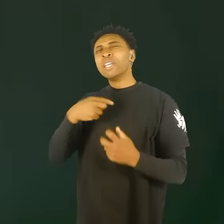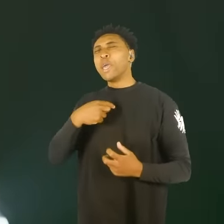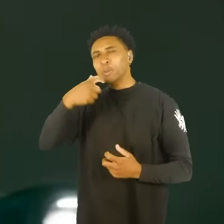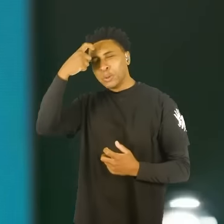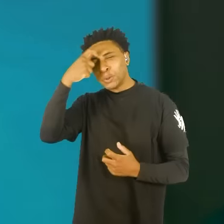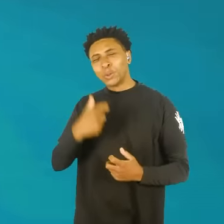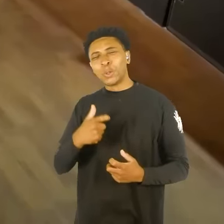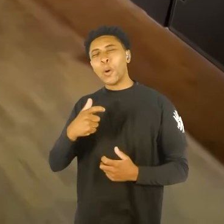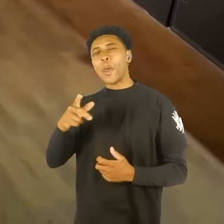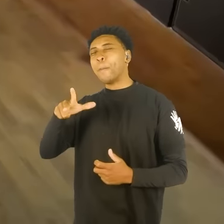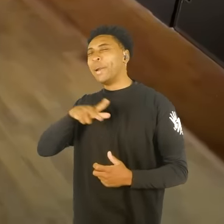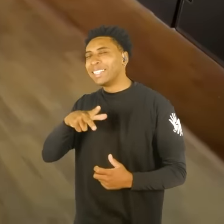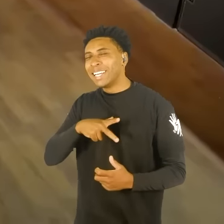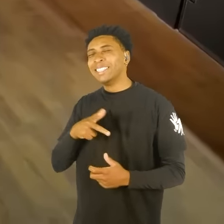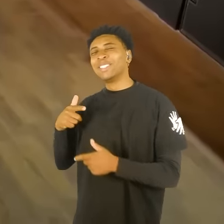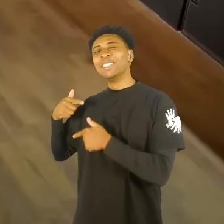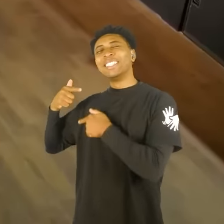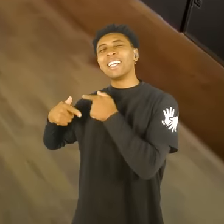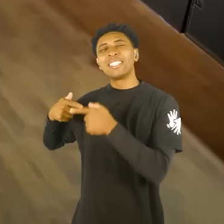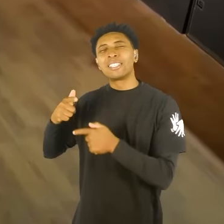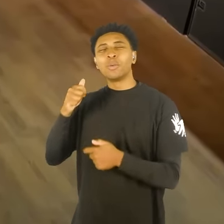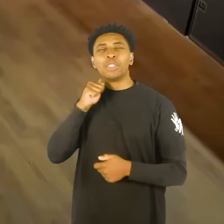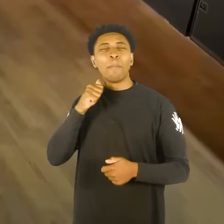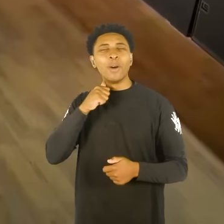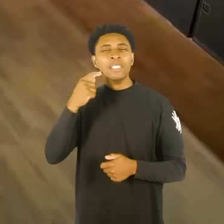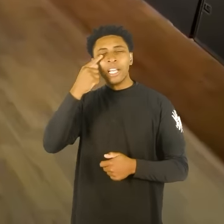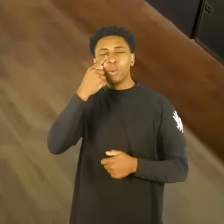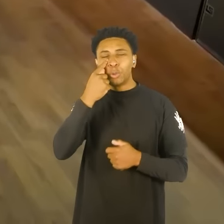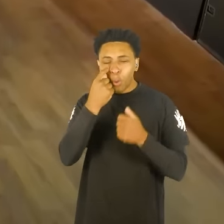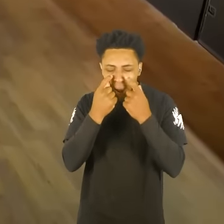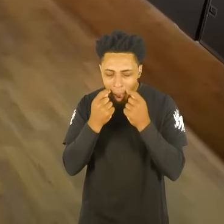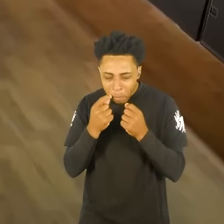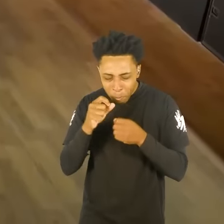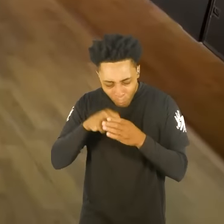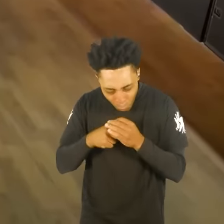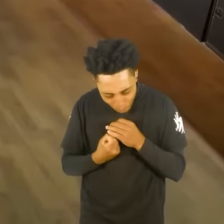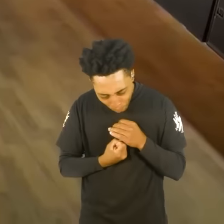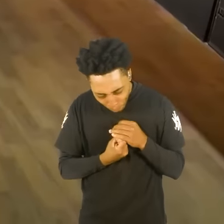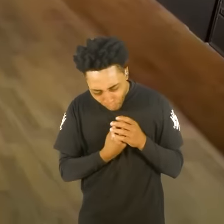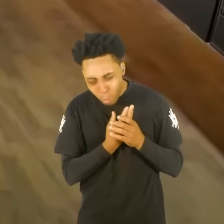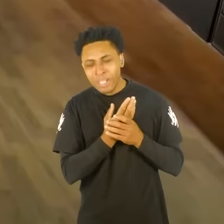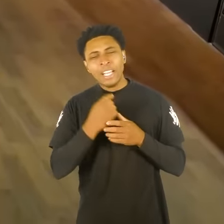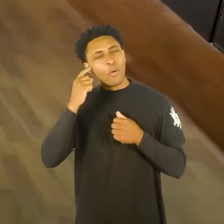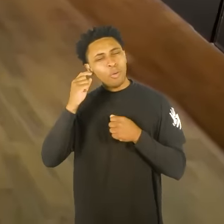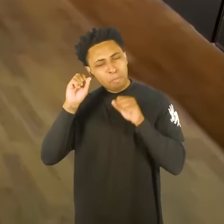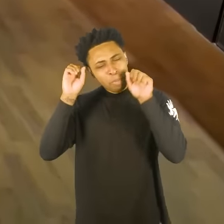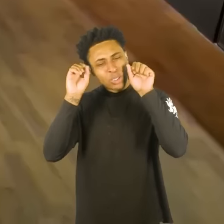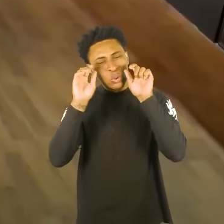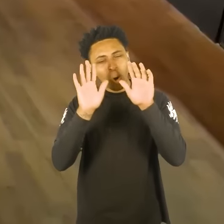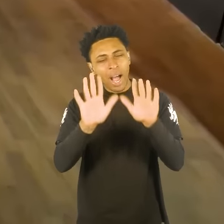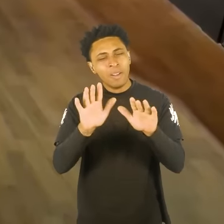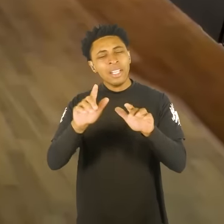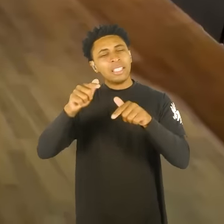sou descendência de Abel, e quando eu chorar vai ser semente, e quando eu sangrar vai ser semente. Eu vou abençoar aqueles que virão